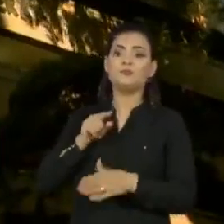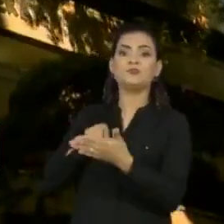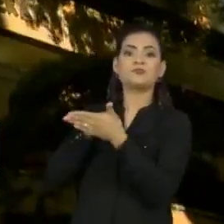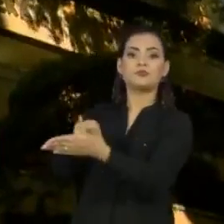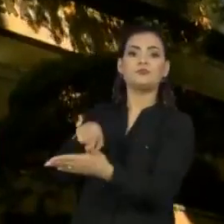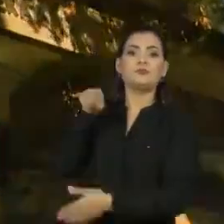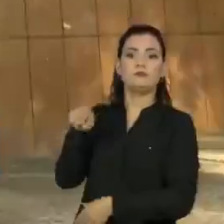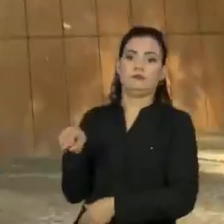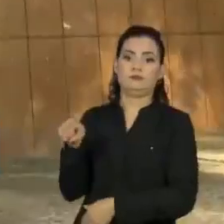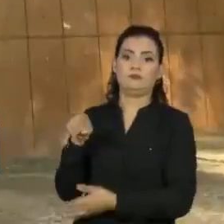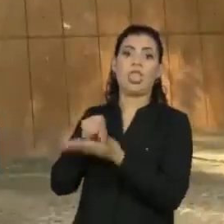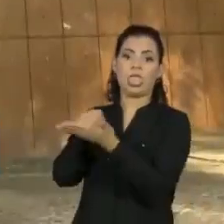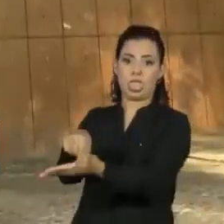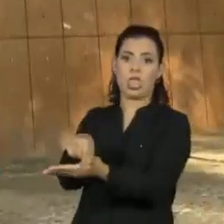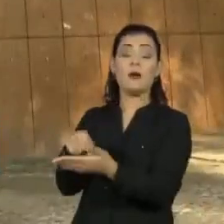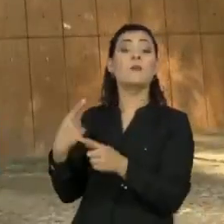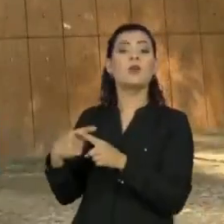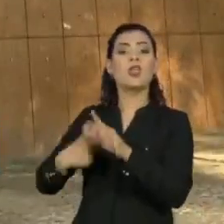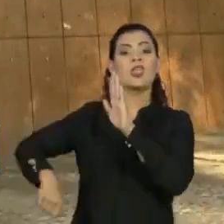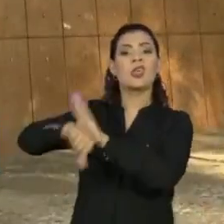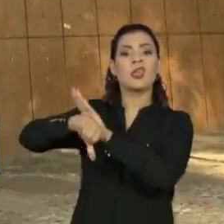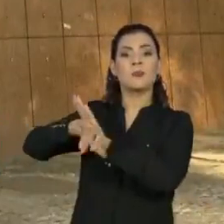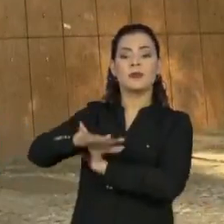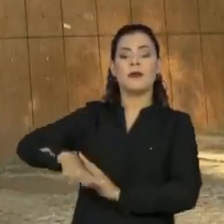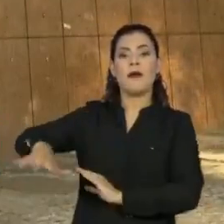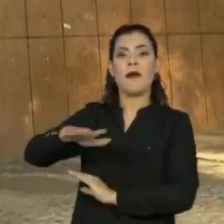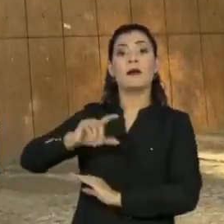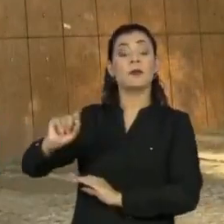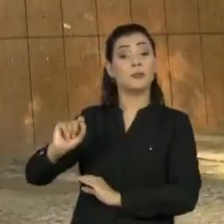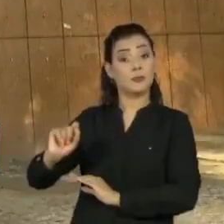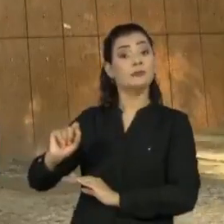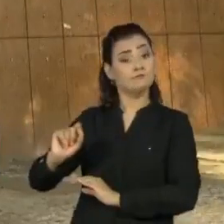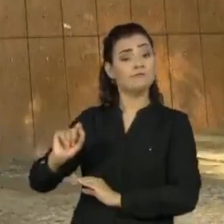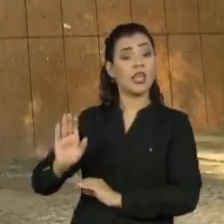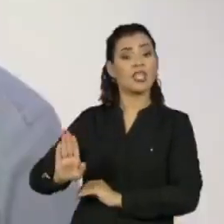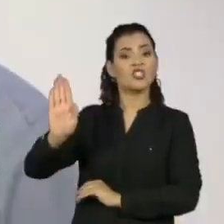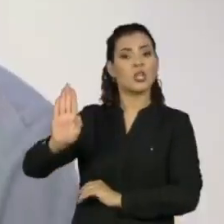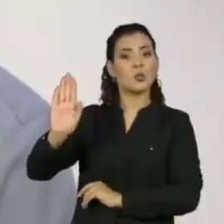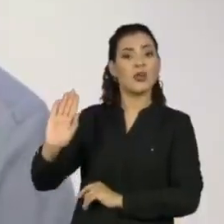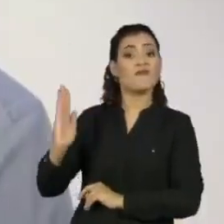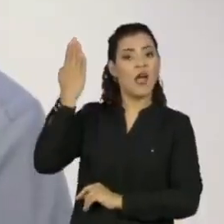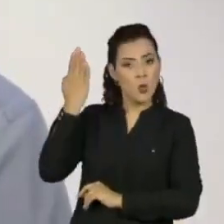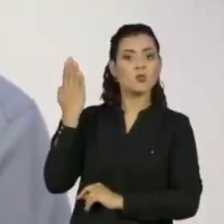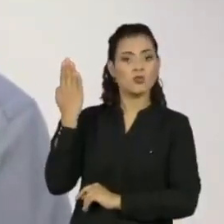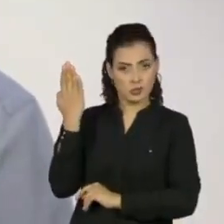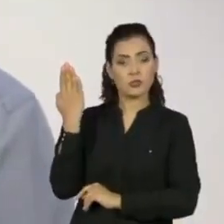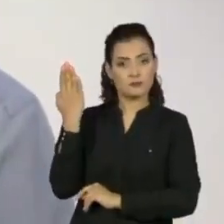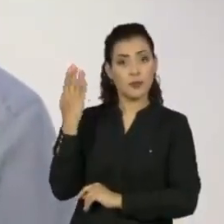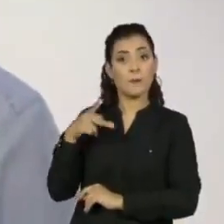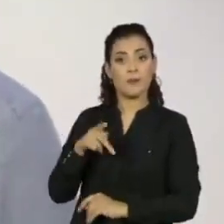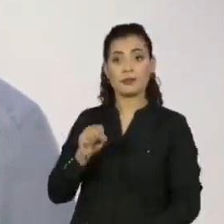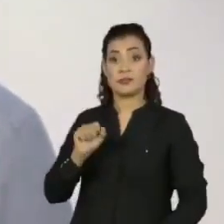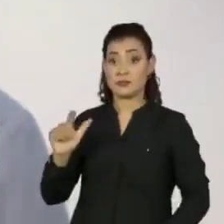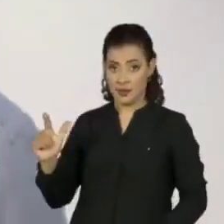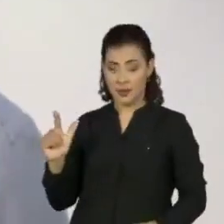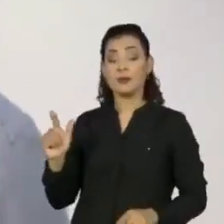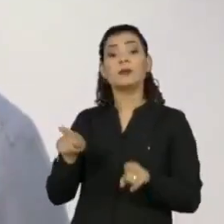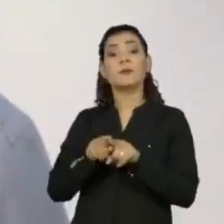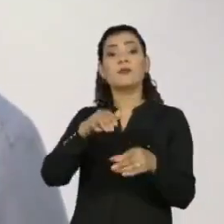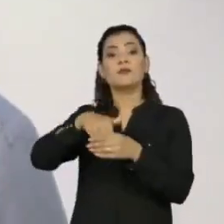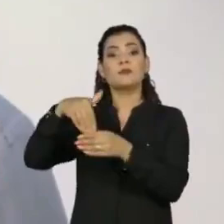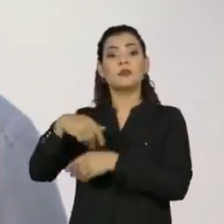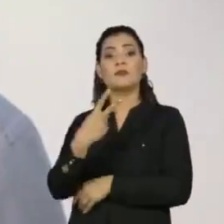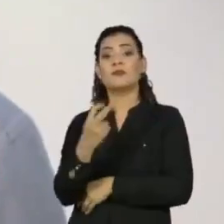denunciou o Álvaro Antônio por crimes relacionados à apresentação de candidaturas de fachada do psl